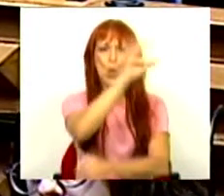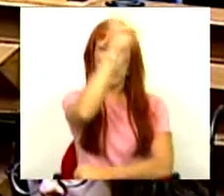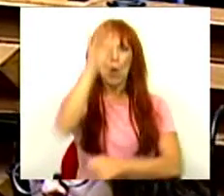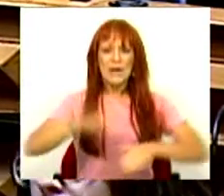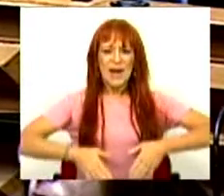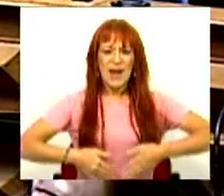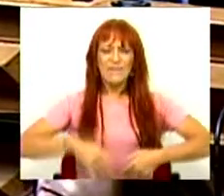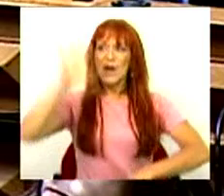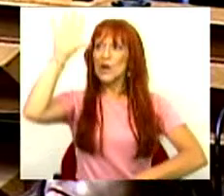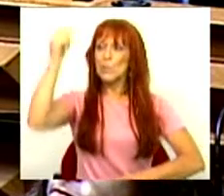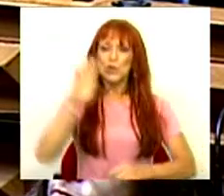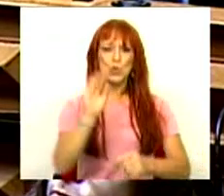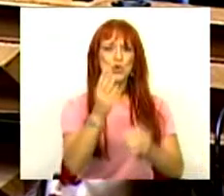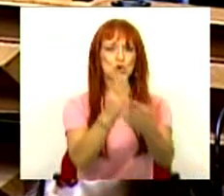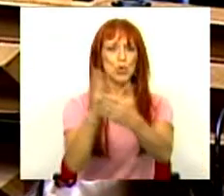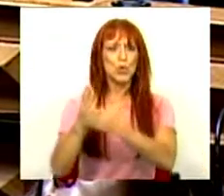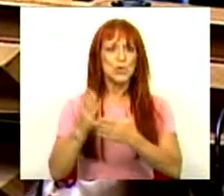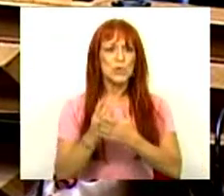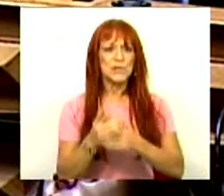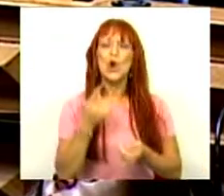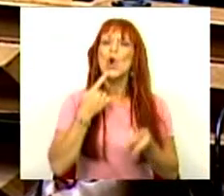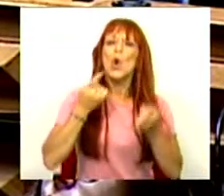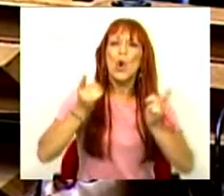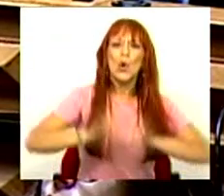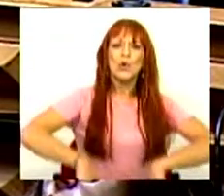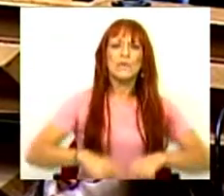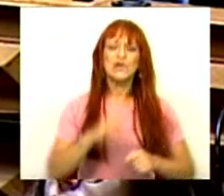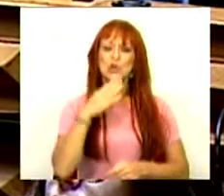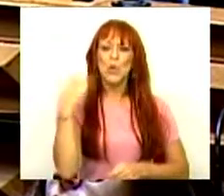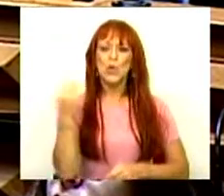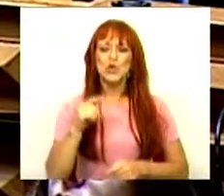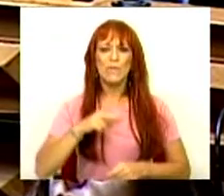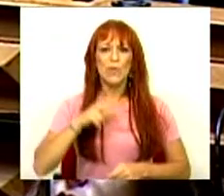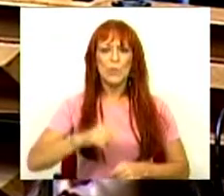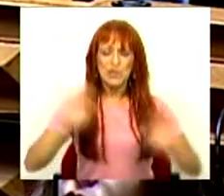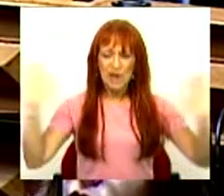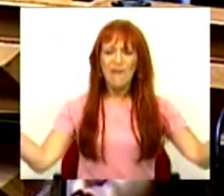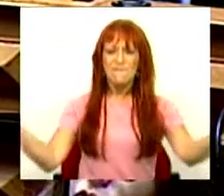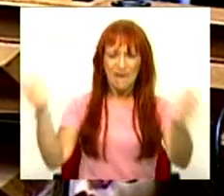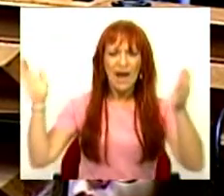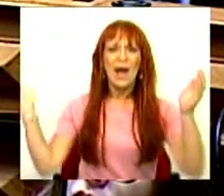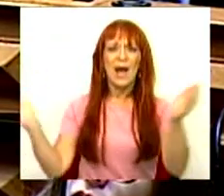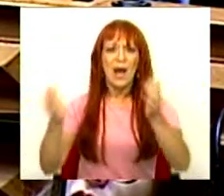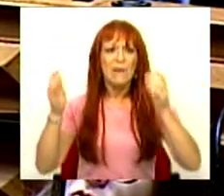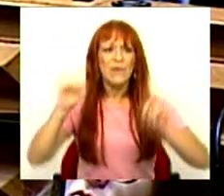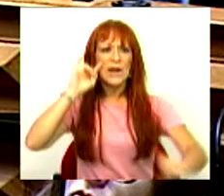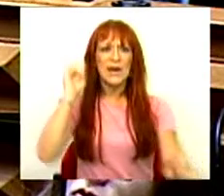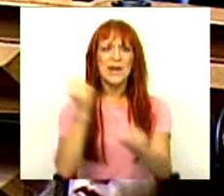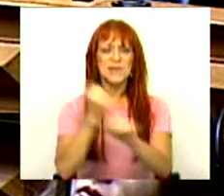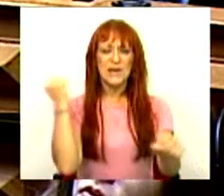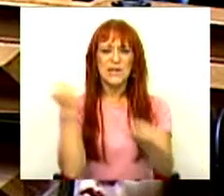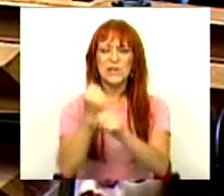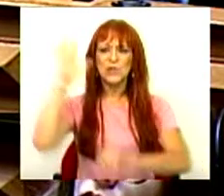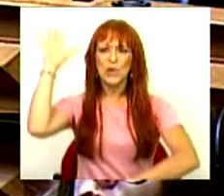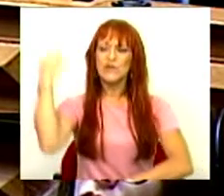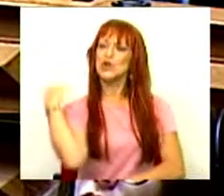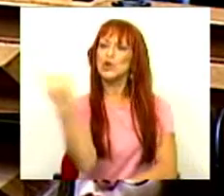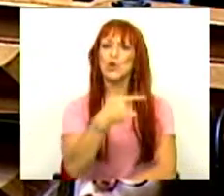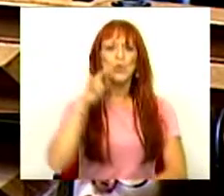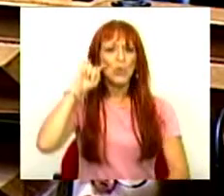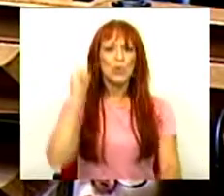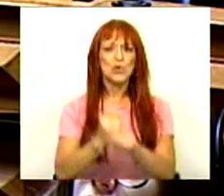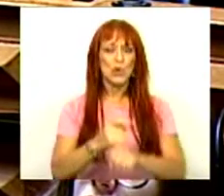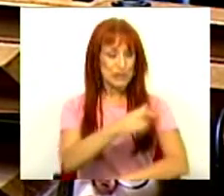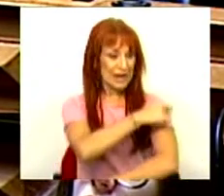greve climática estudantil. Mais uma vez, os jovens deste país mobilizaram-se para exigir ação climática a todos nós, os